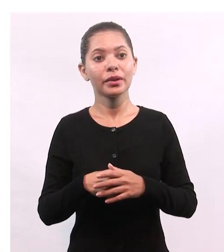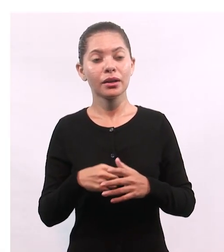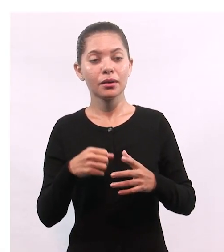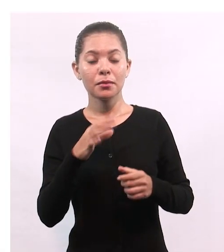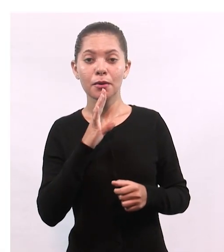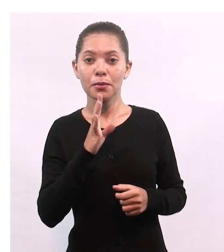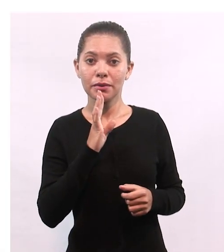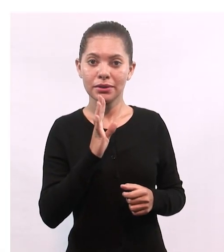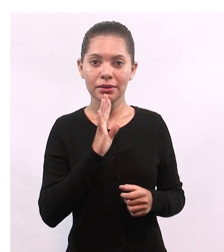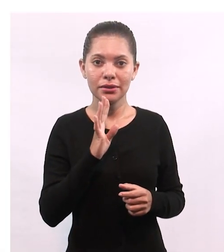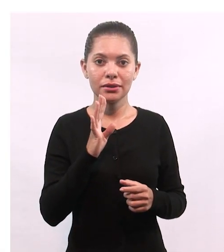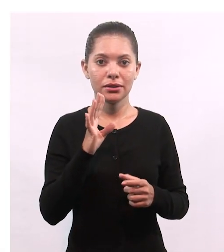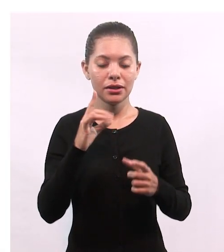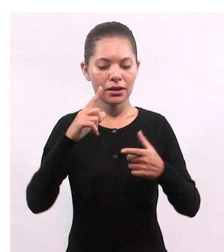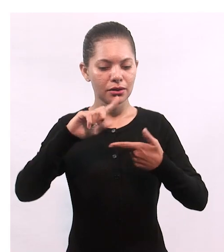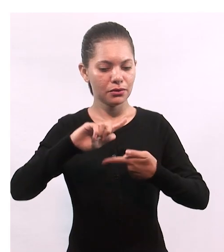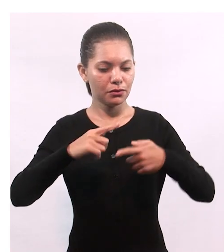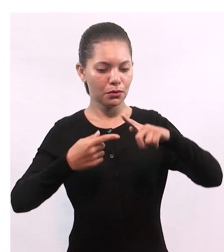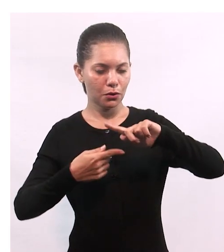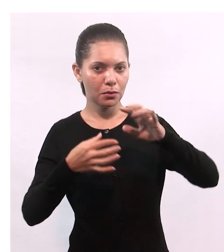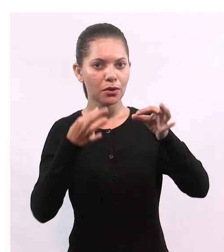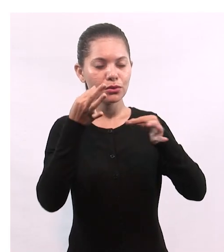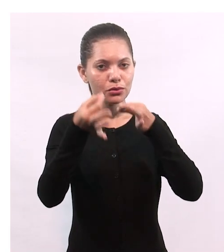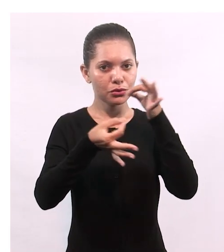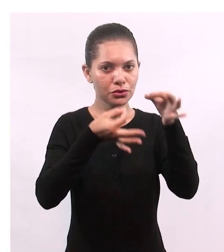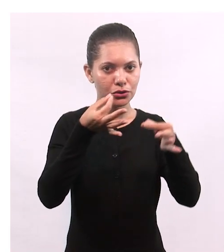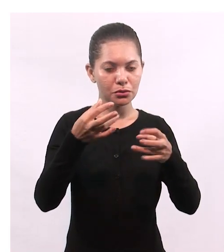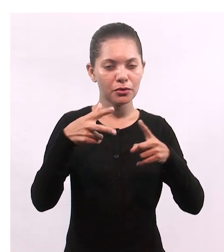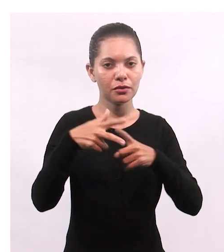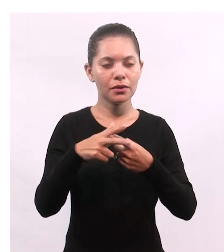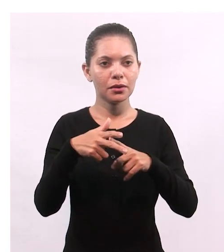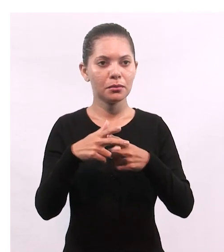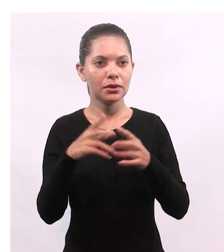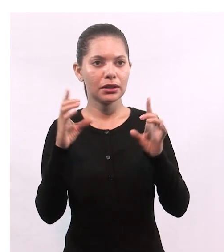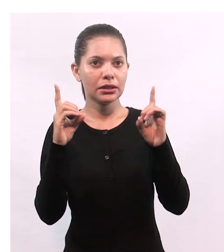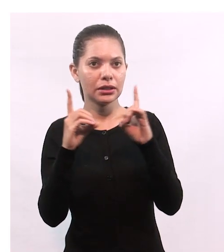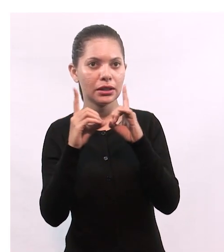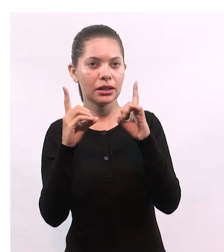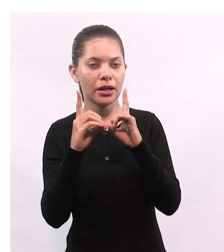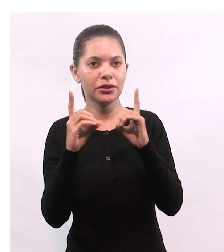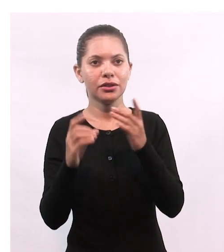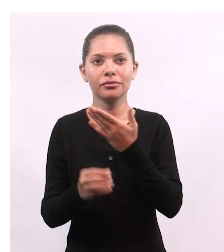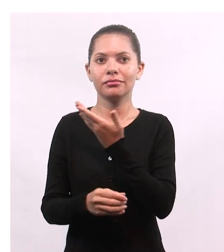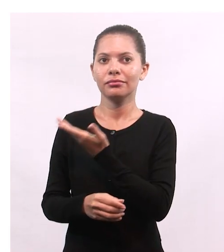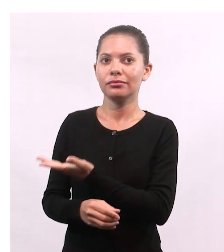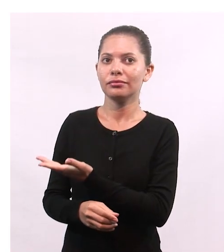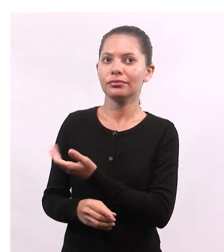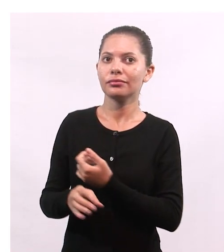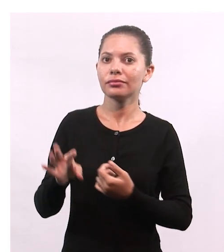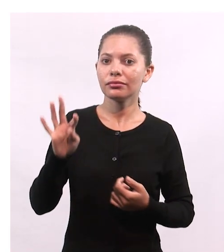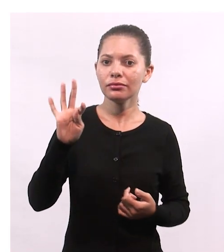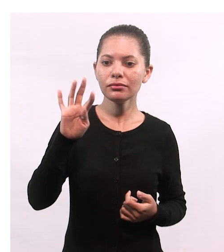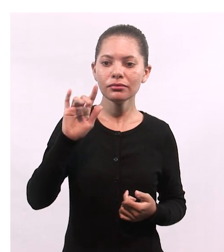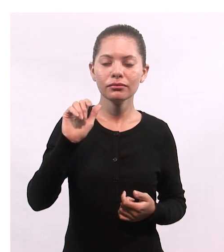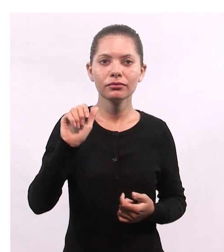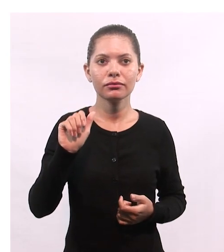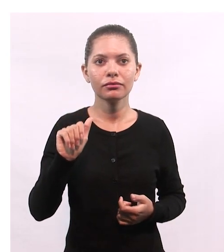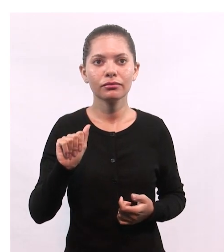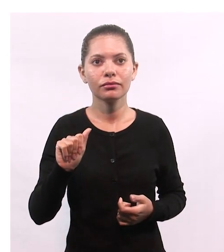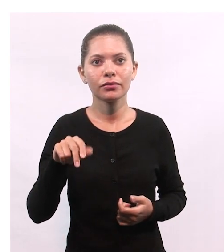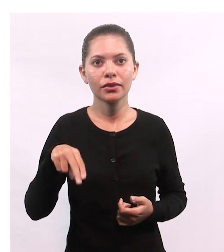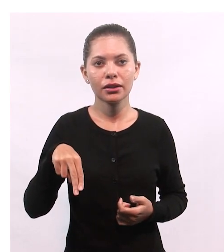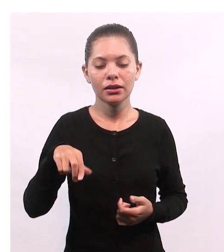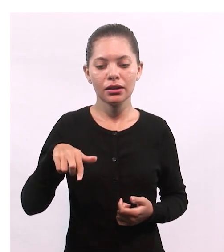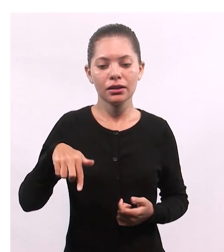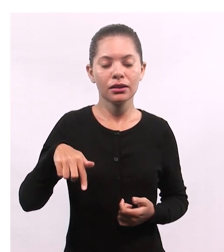E ainda, para explorar essas formas geométricas, eu sugiro uma ferramenta didática que é o Tangram, que